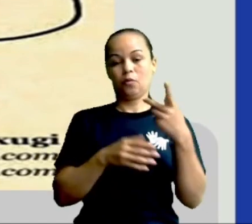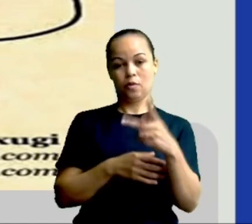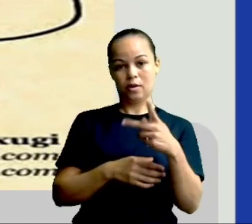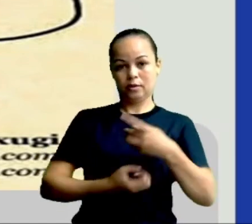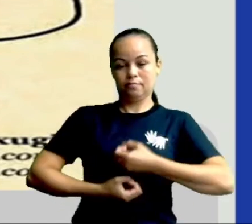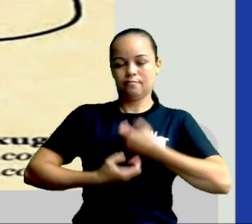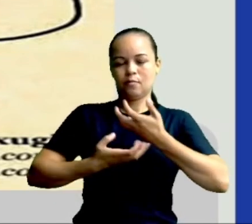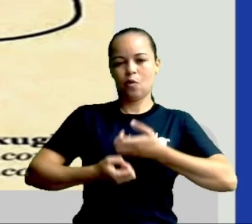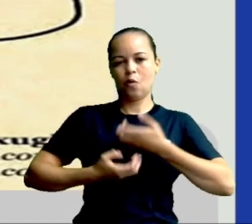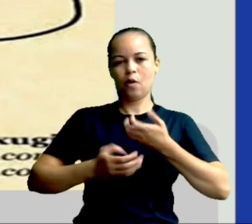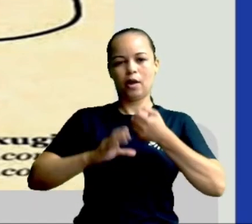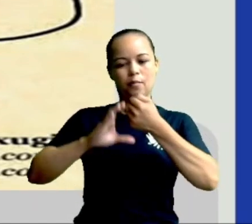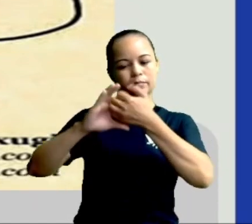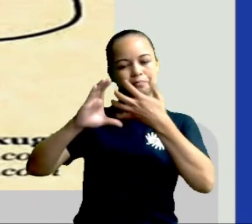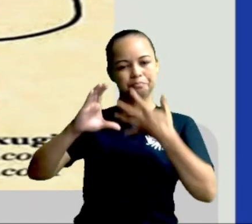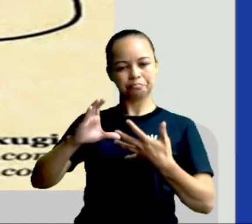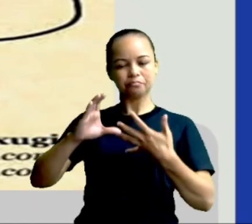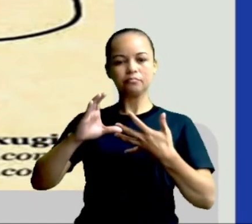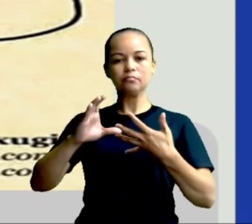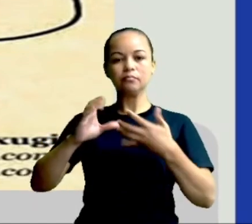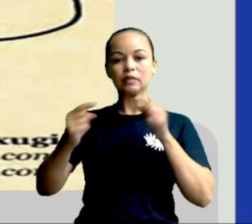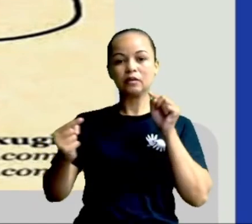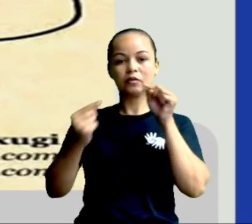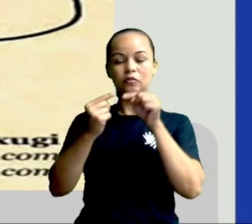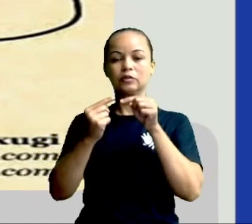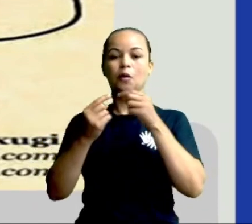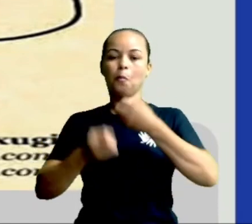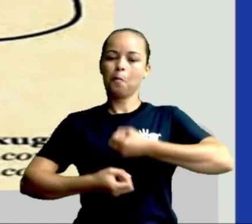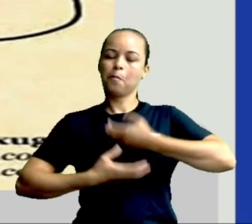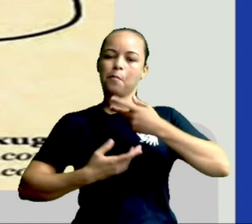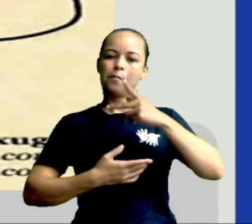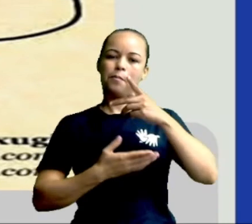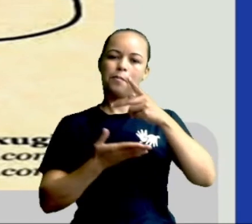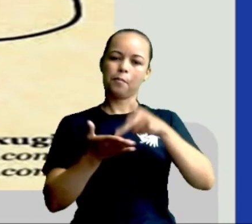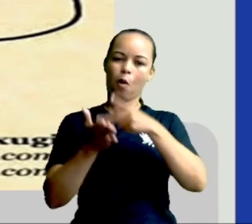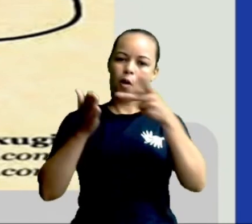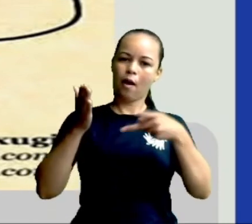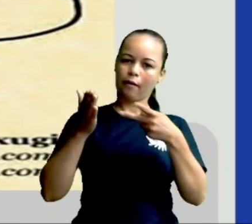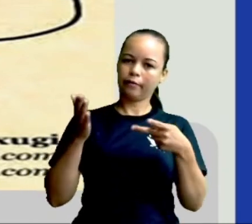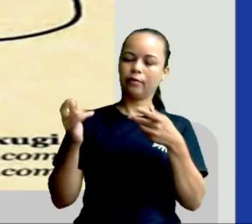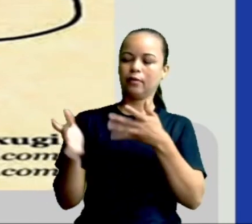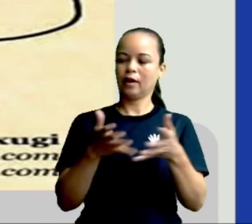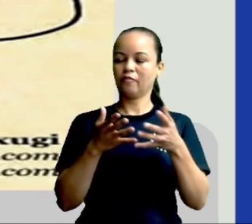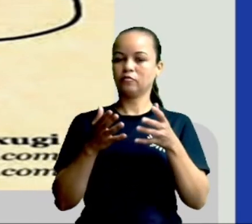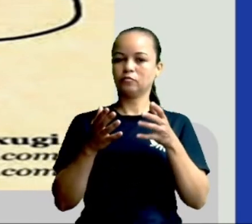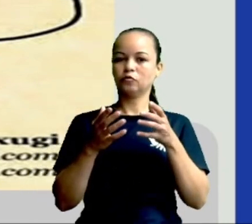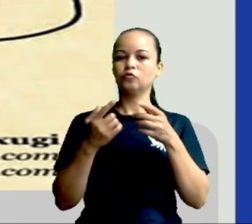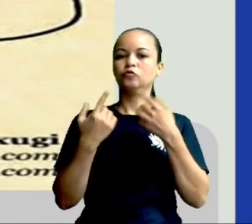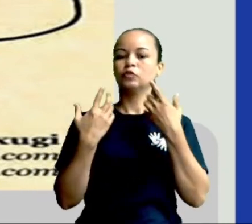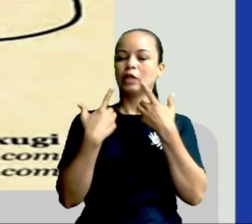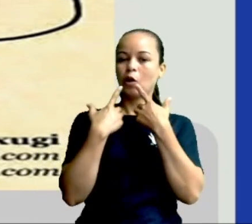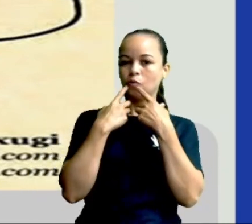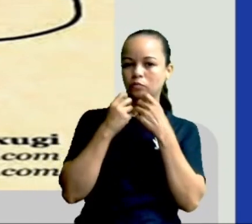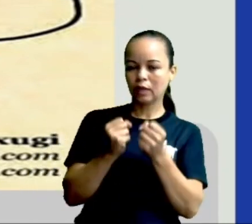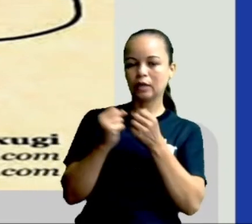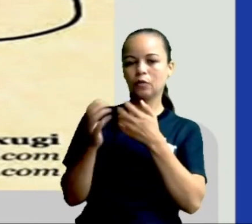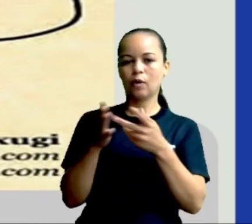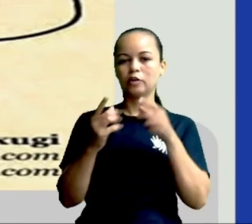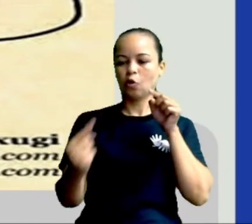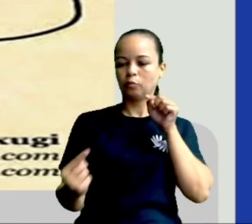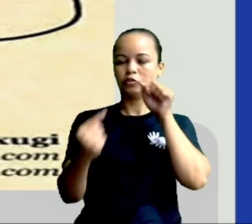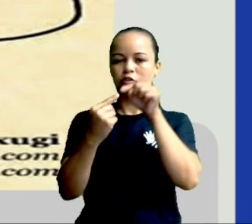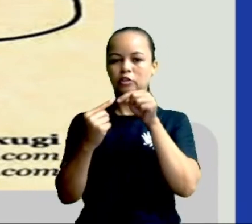poema, ele é caracterizado pela função poética, que é a função da linguagem, que sempre vai ter esse objetivo